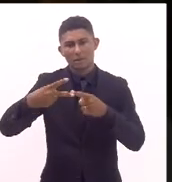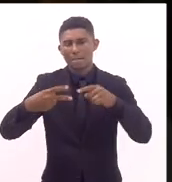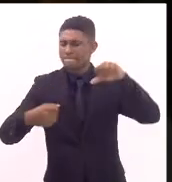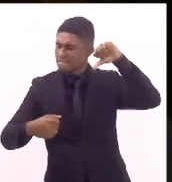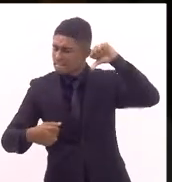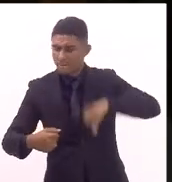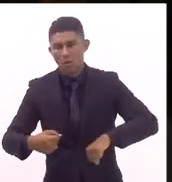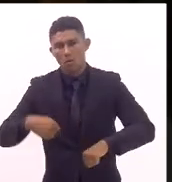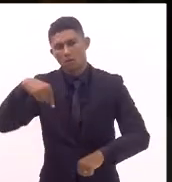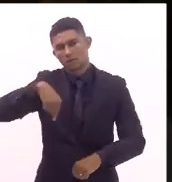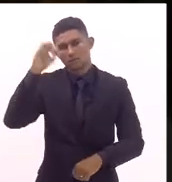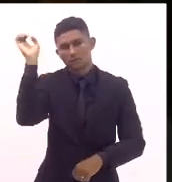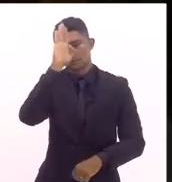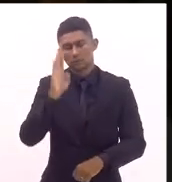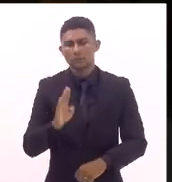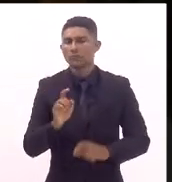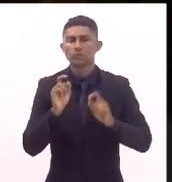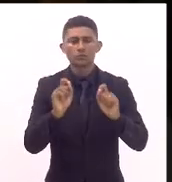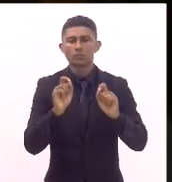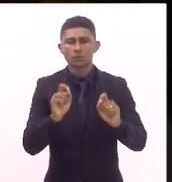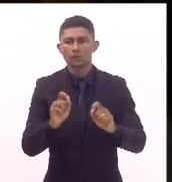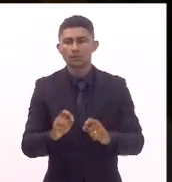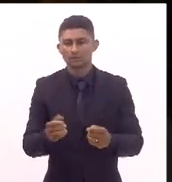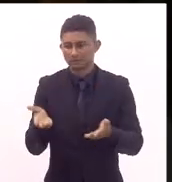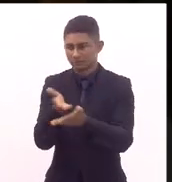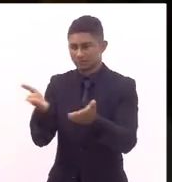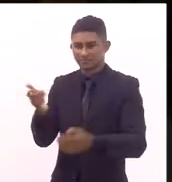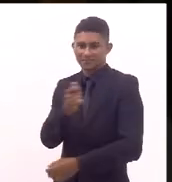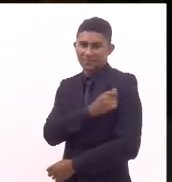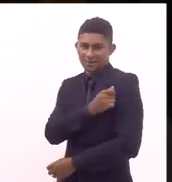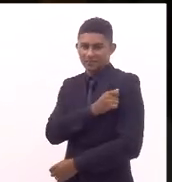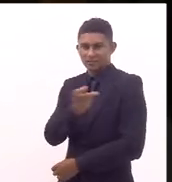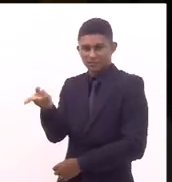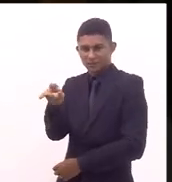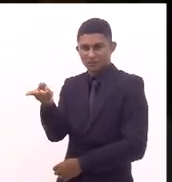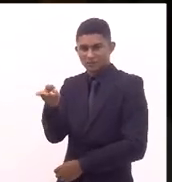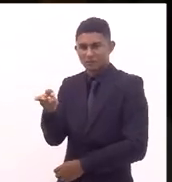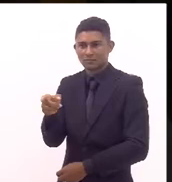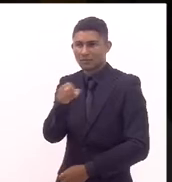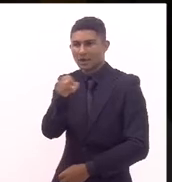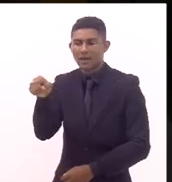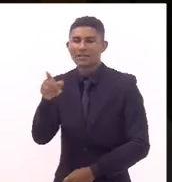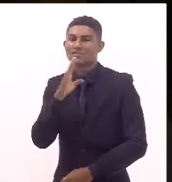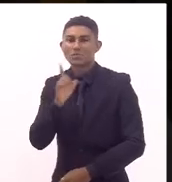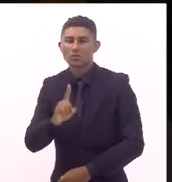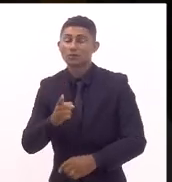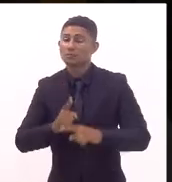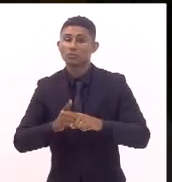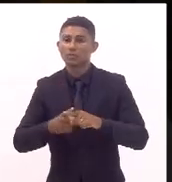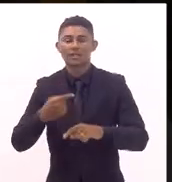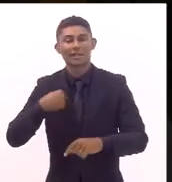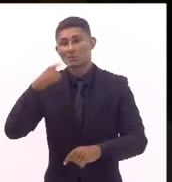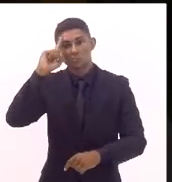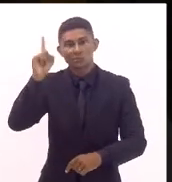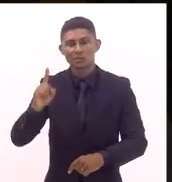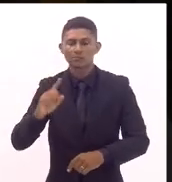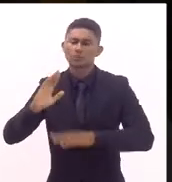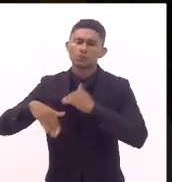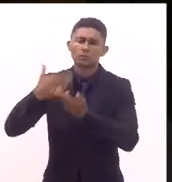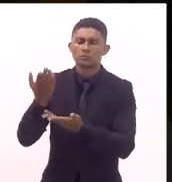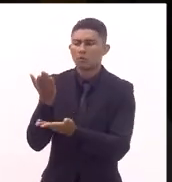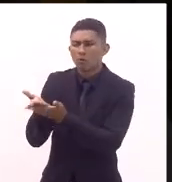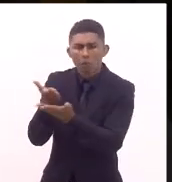existiram historicamente do Brasil e que essas alunas queridas que a questão não conheceram porque eu não sabia eu fui